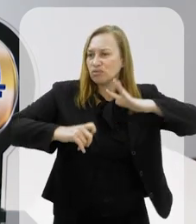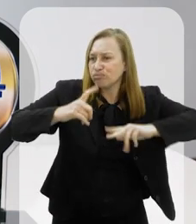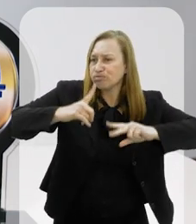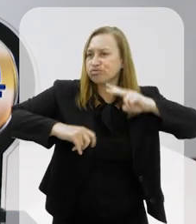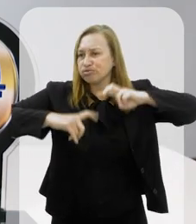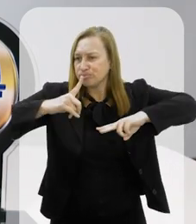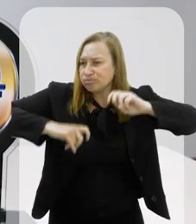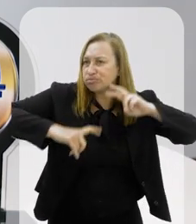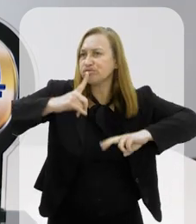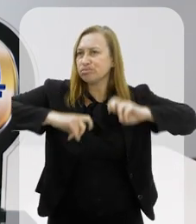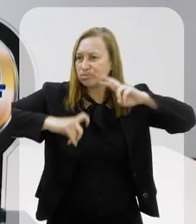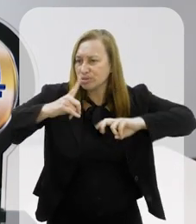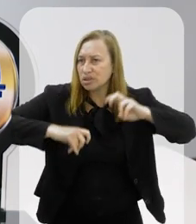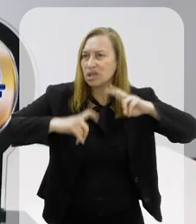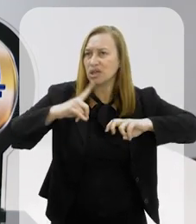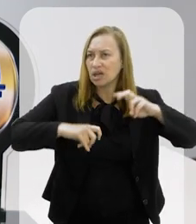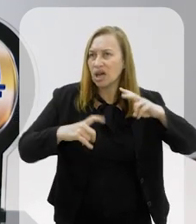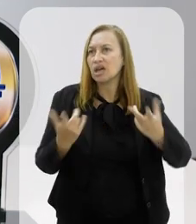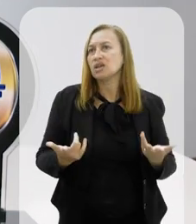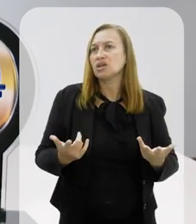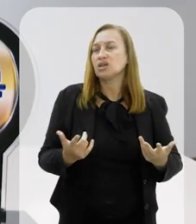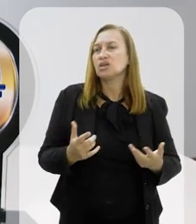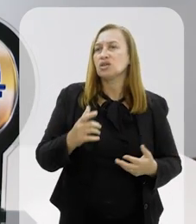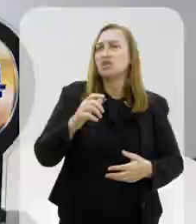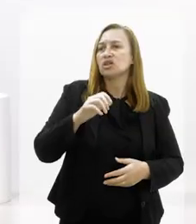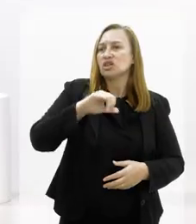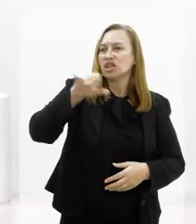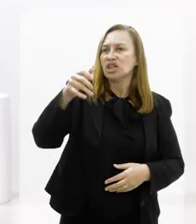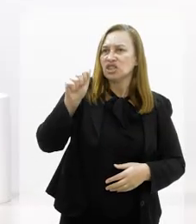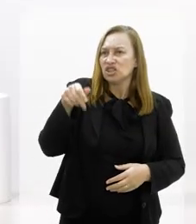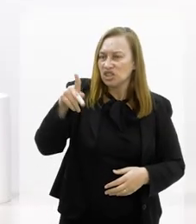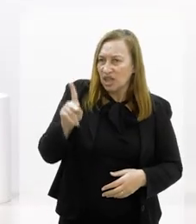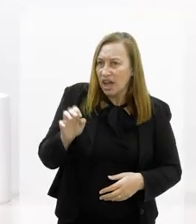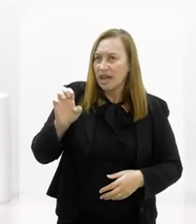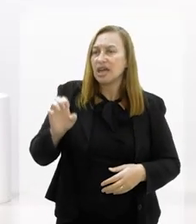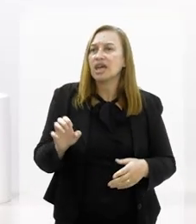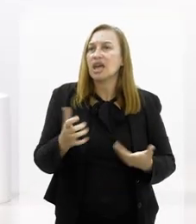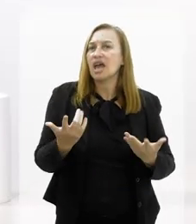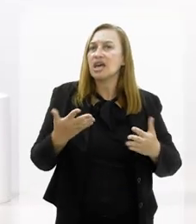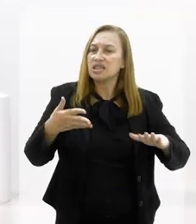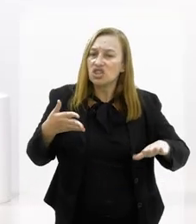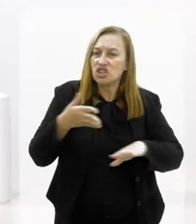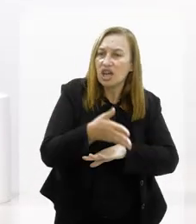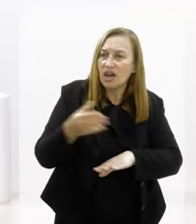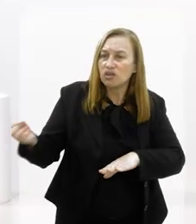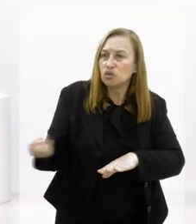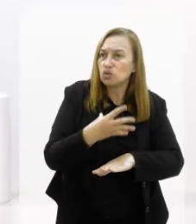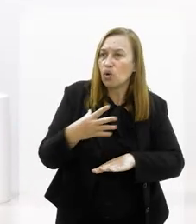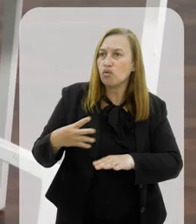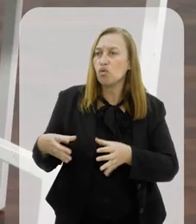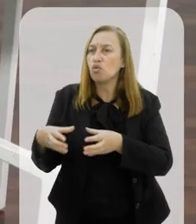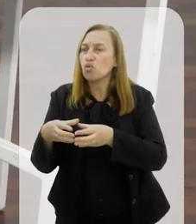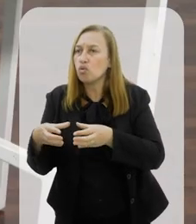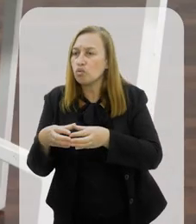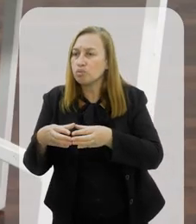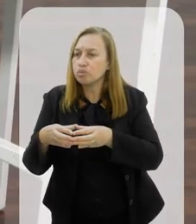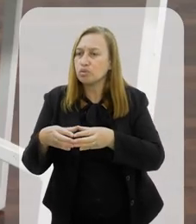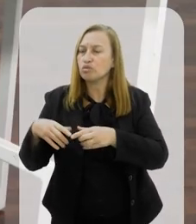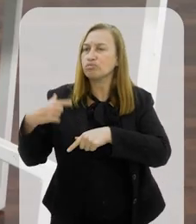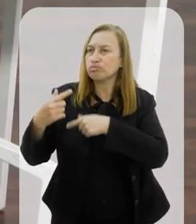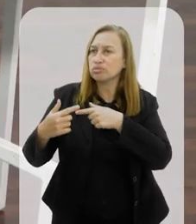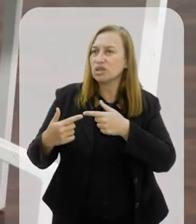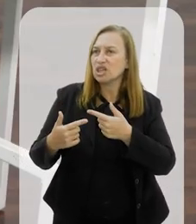enredos do próprio Leandro Vieira né os do Jaque então você vê aí essa chegada da da nova geração você acha que eles já